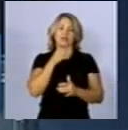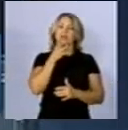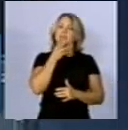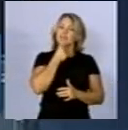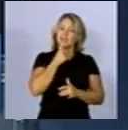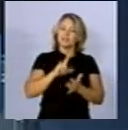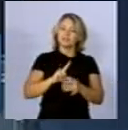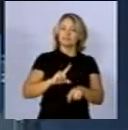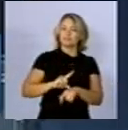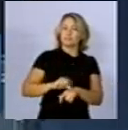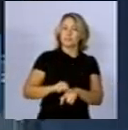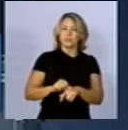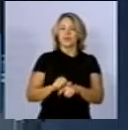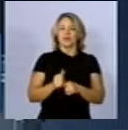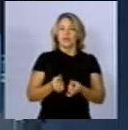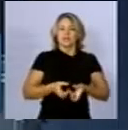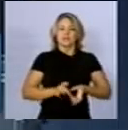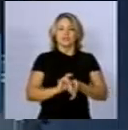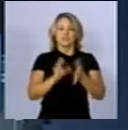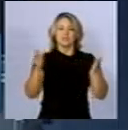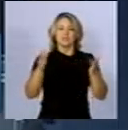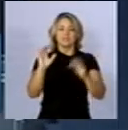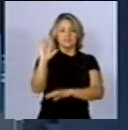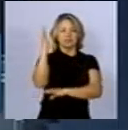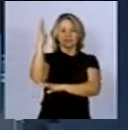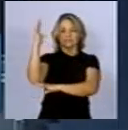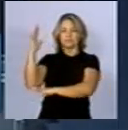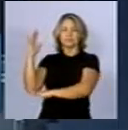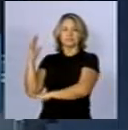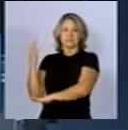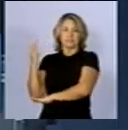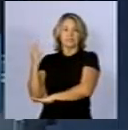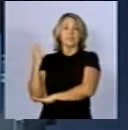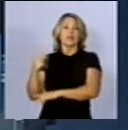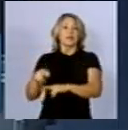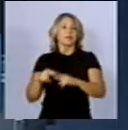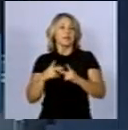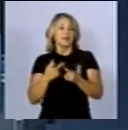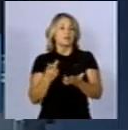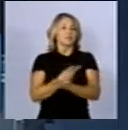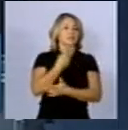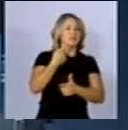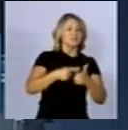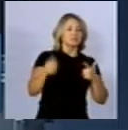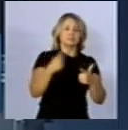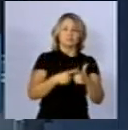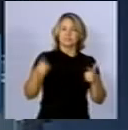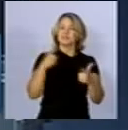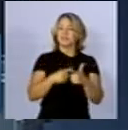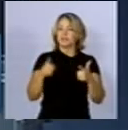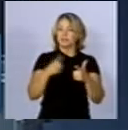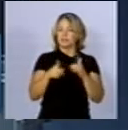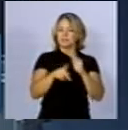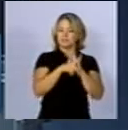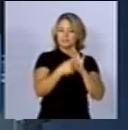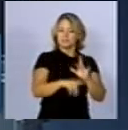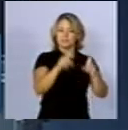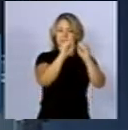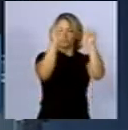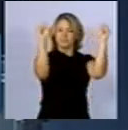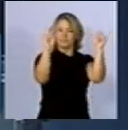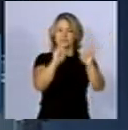licenças de implantação por pelos órgãos ambientais, eh, que têm ocasionado problemas pro sistema.